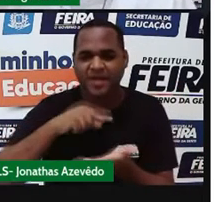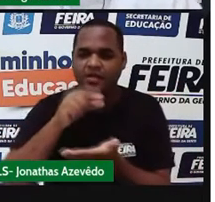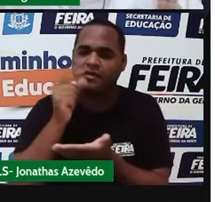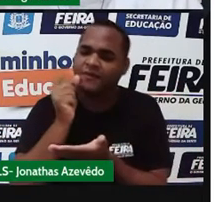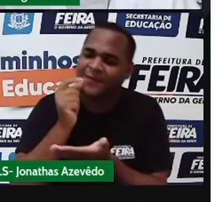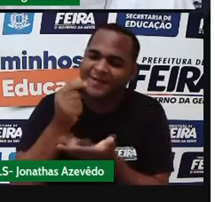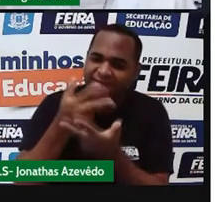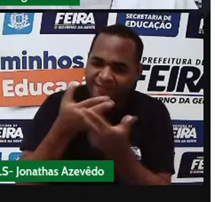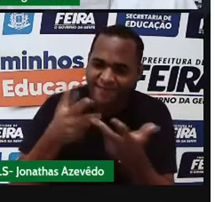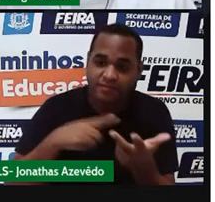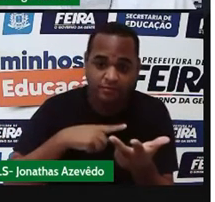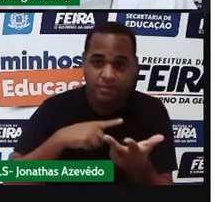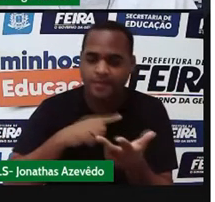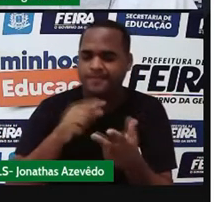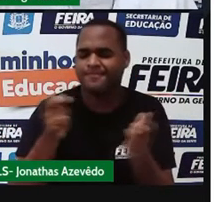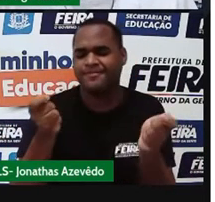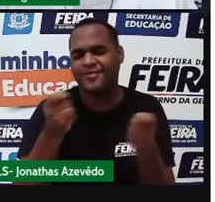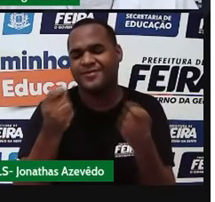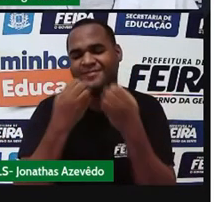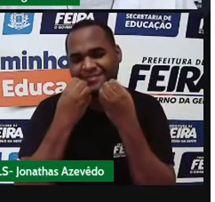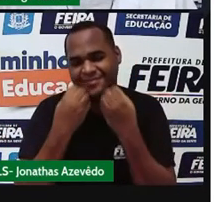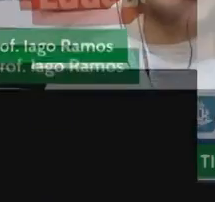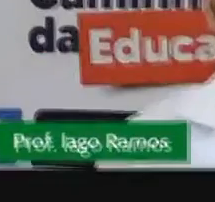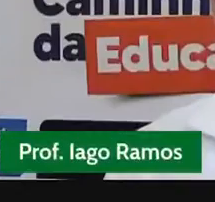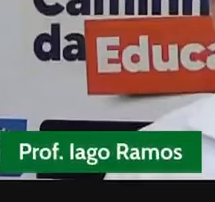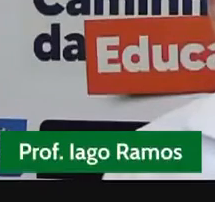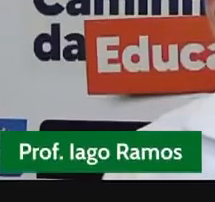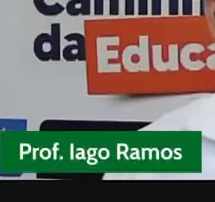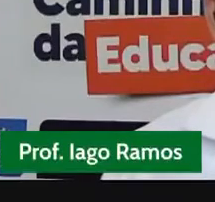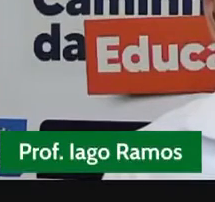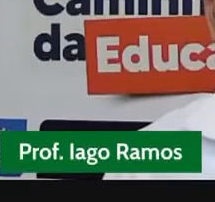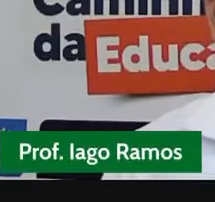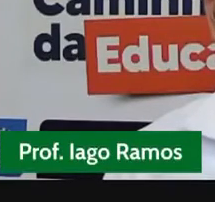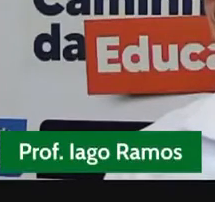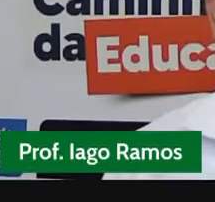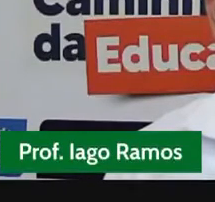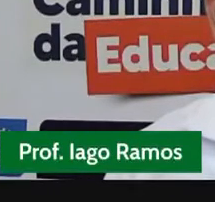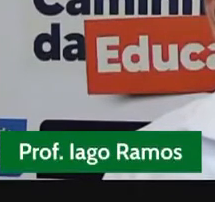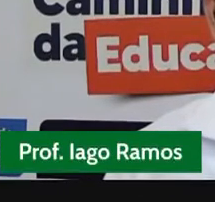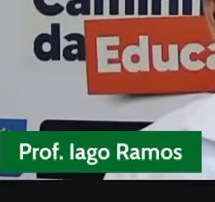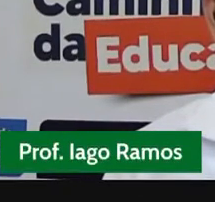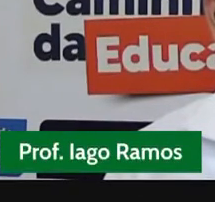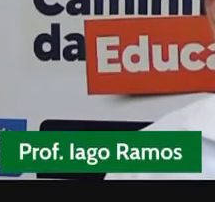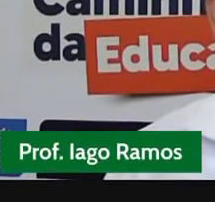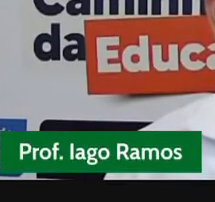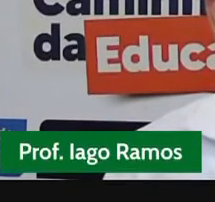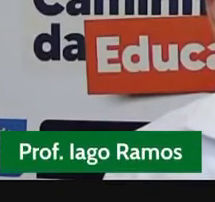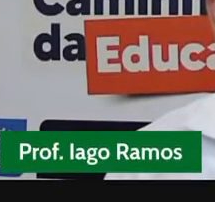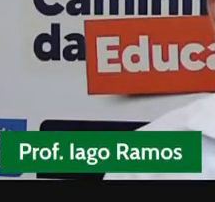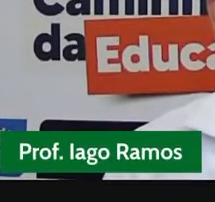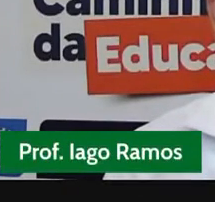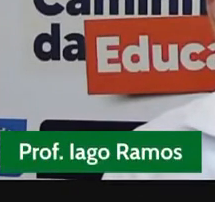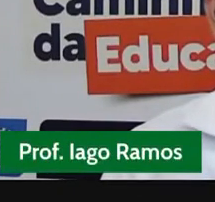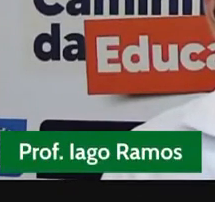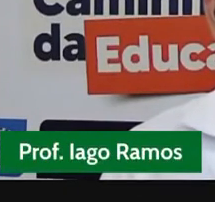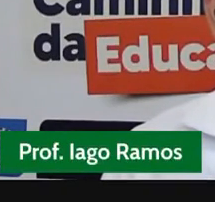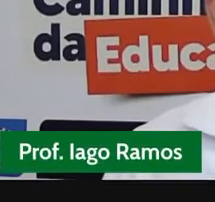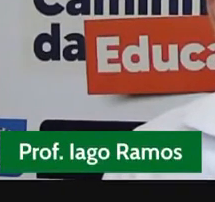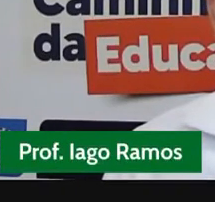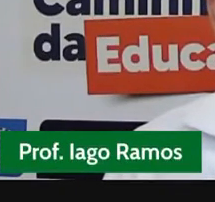né e assim fica bem bacana Tá bom então vamos mudar né Vamos lá para nossa lousa o nosso quadro